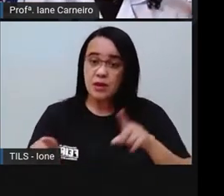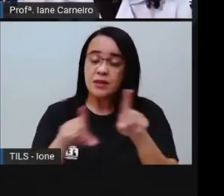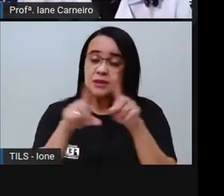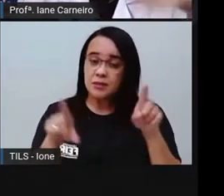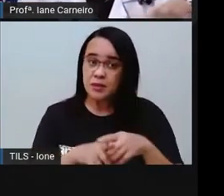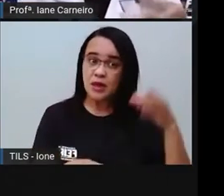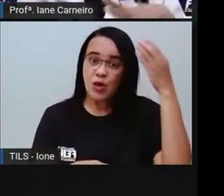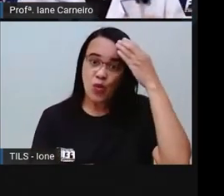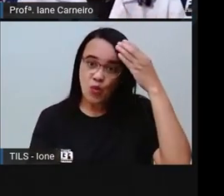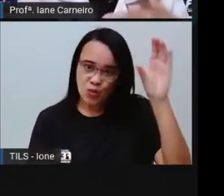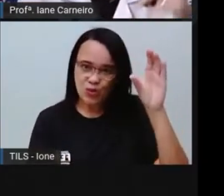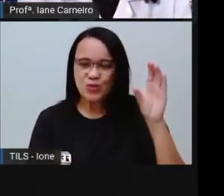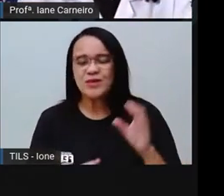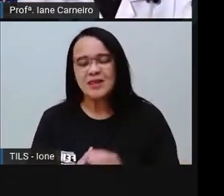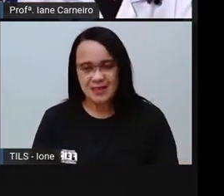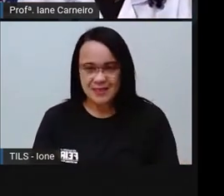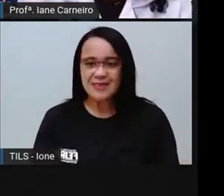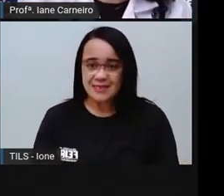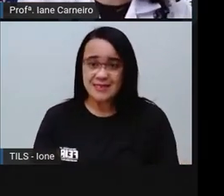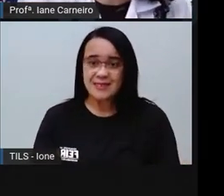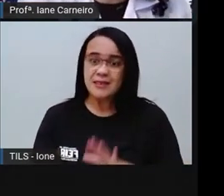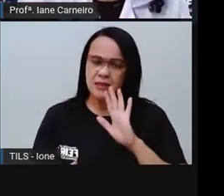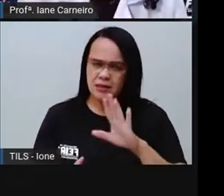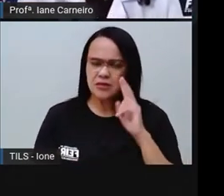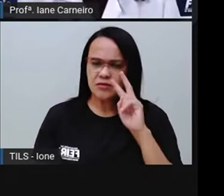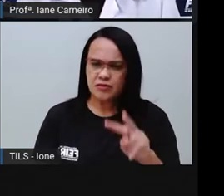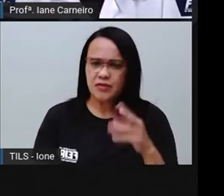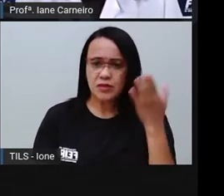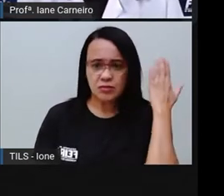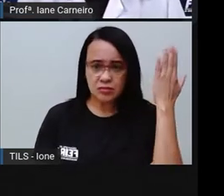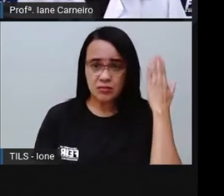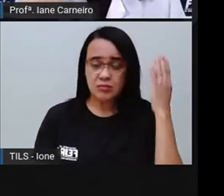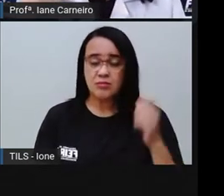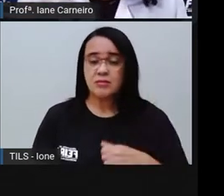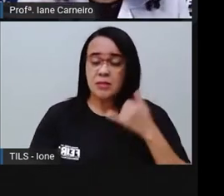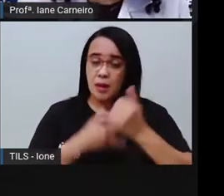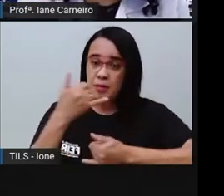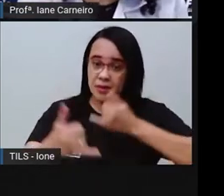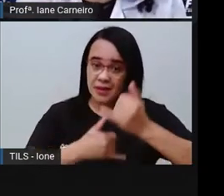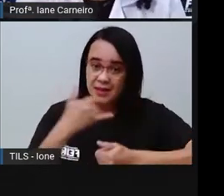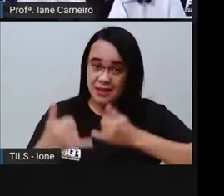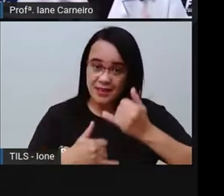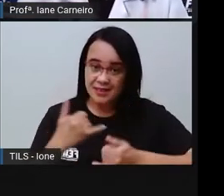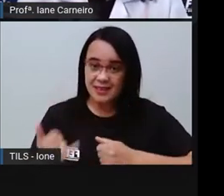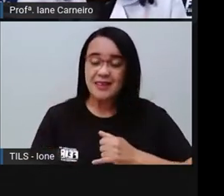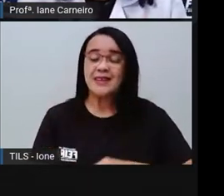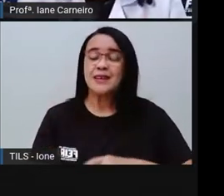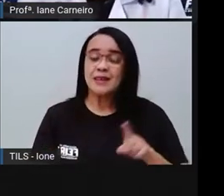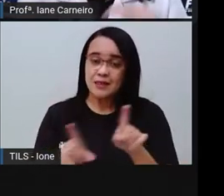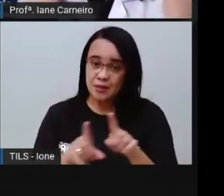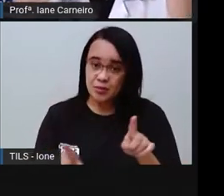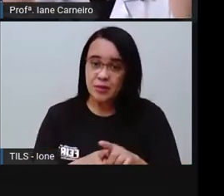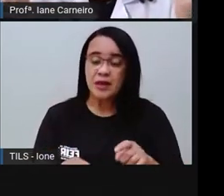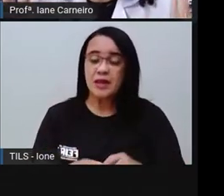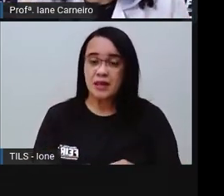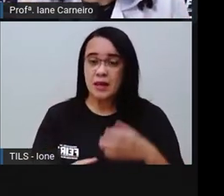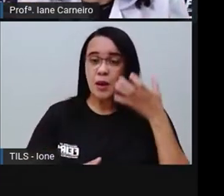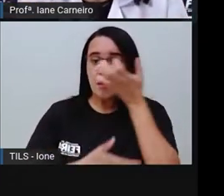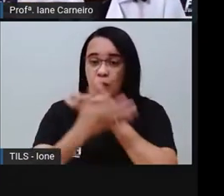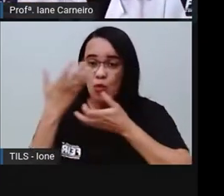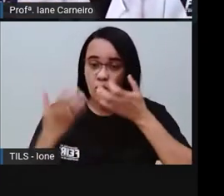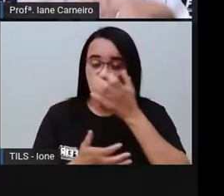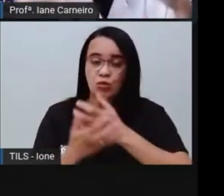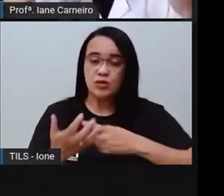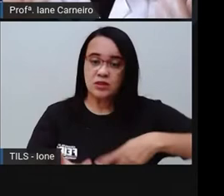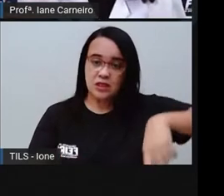o assim como a gente viu na brincadeira da amarelinha né nas cantigas de roda as parlendas tu me fazem